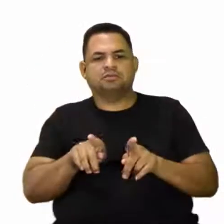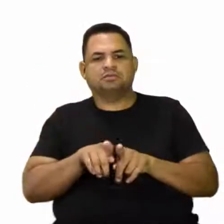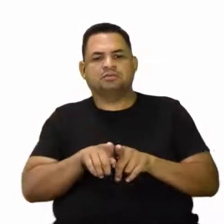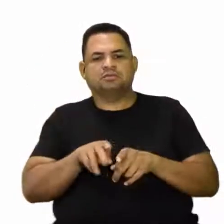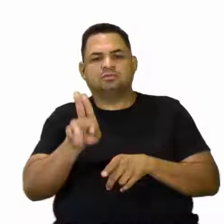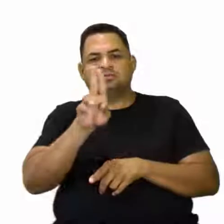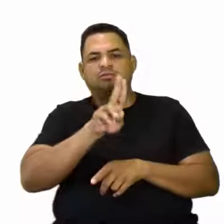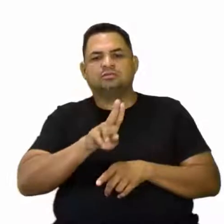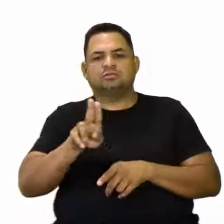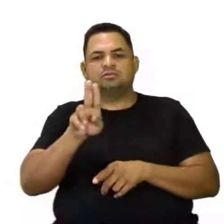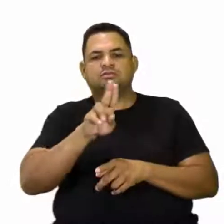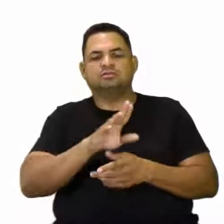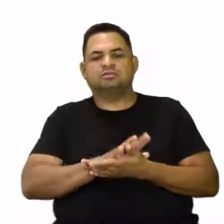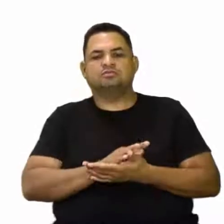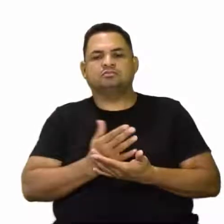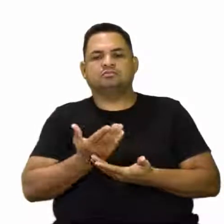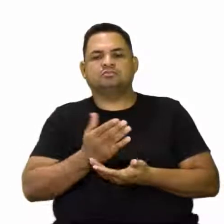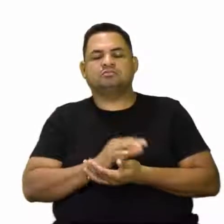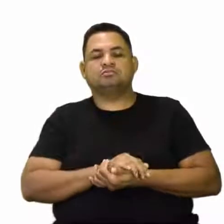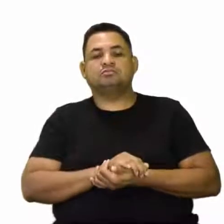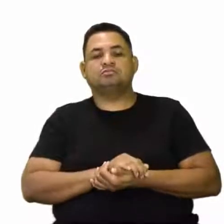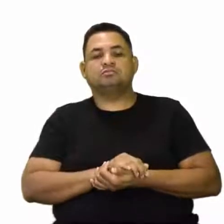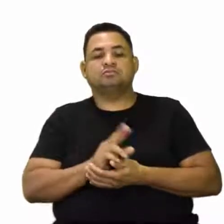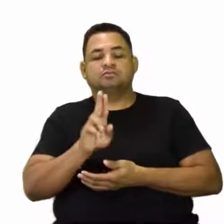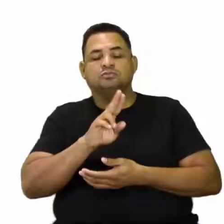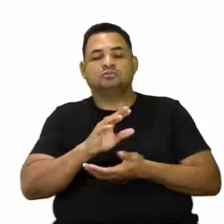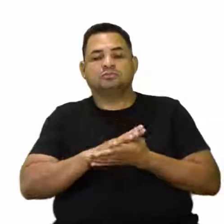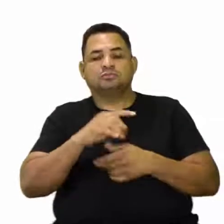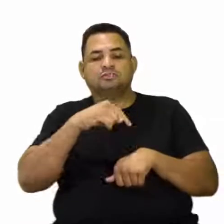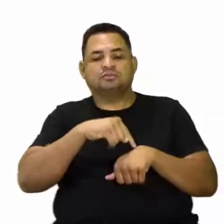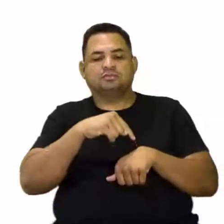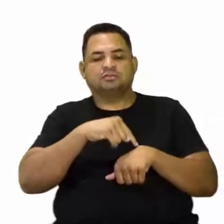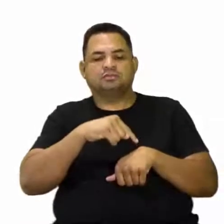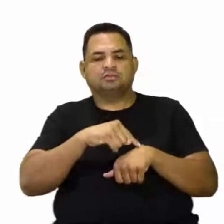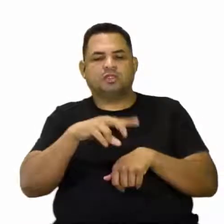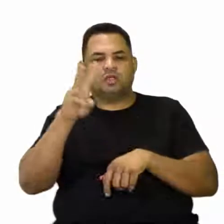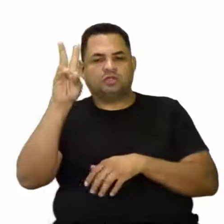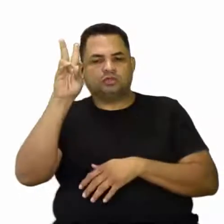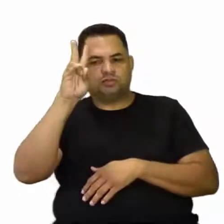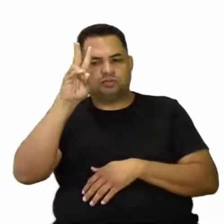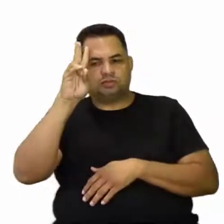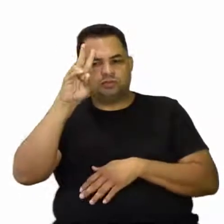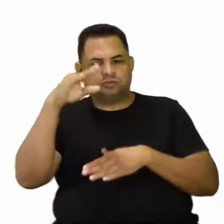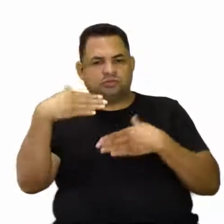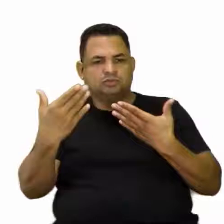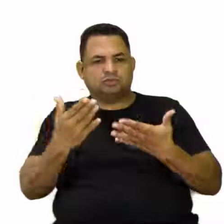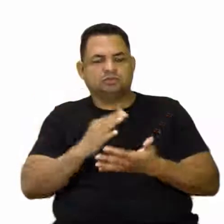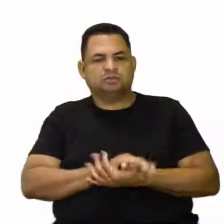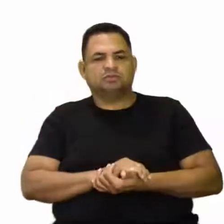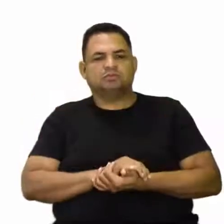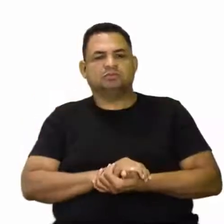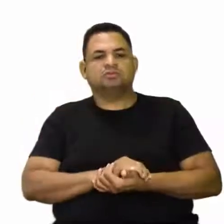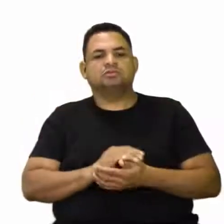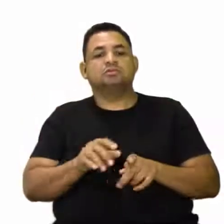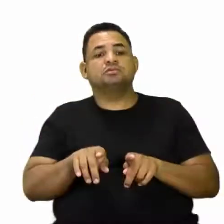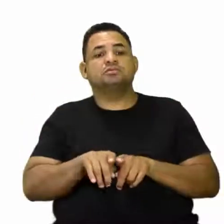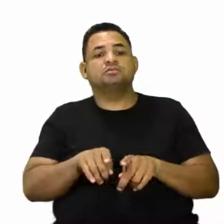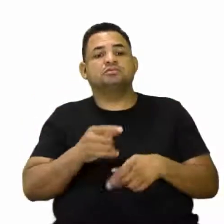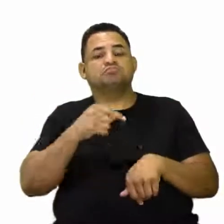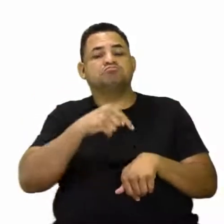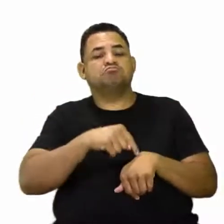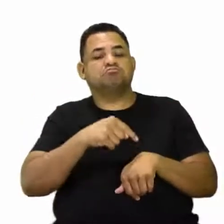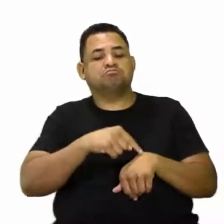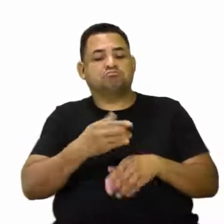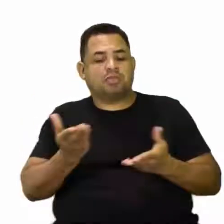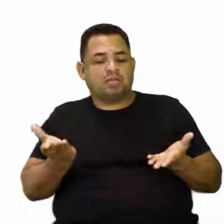pode-se usar, também pode-se fazer o uso do presente histórico. Essa conjugação é no